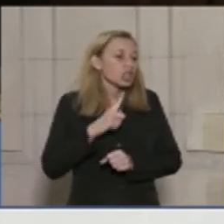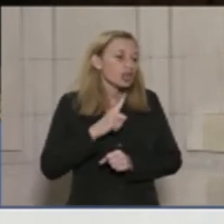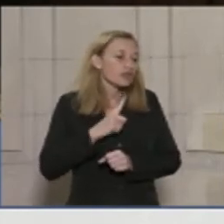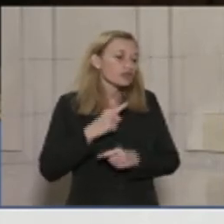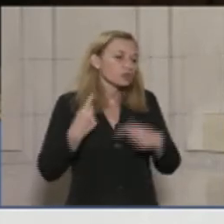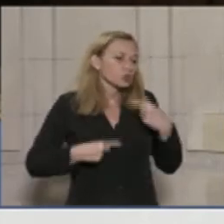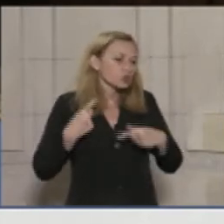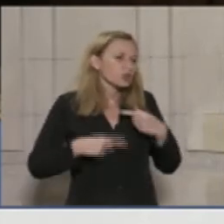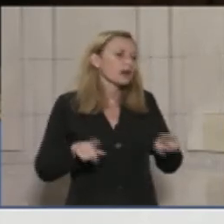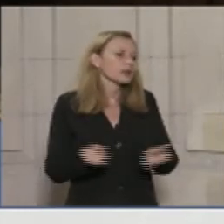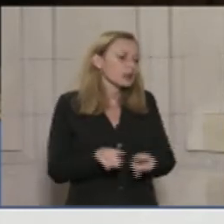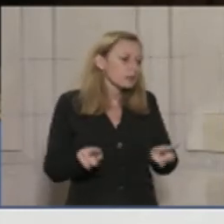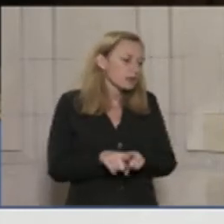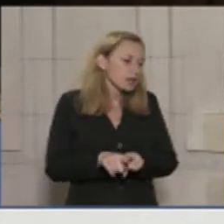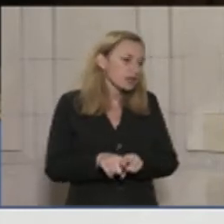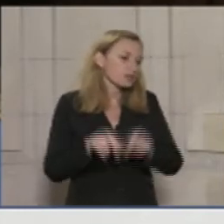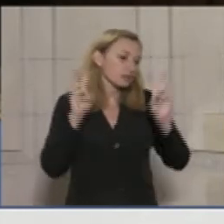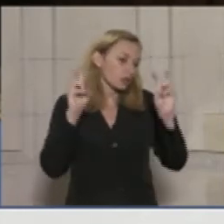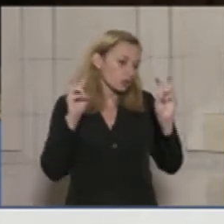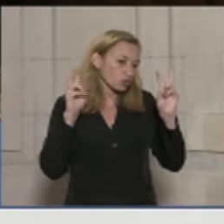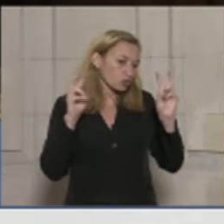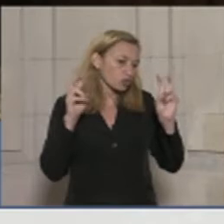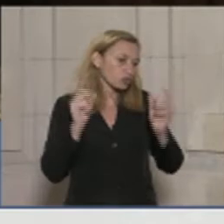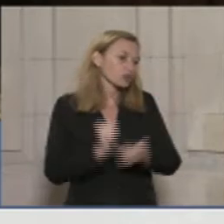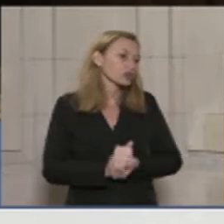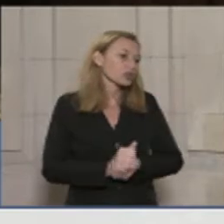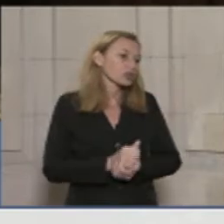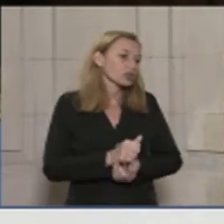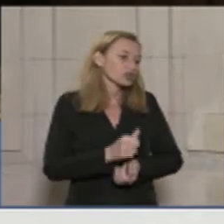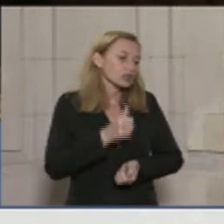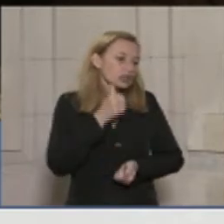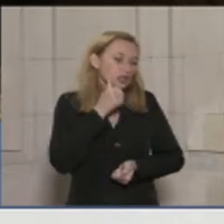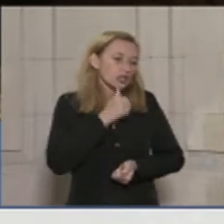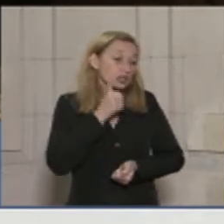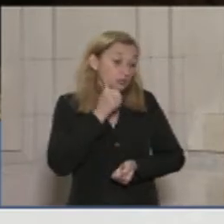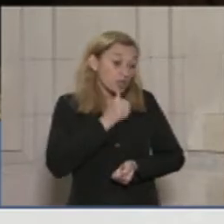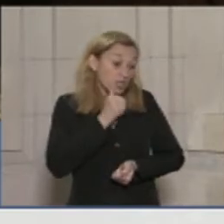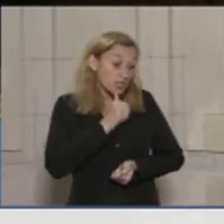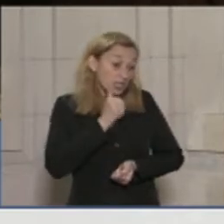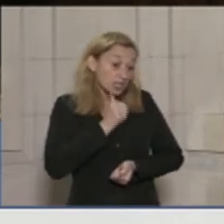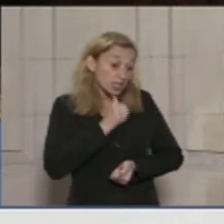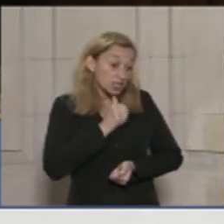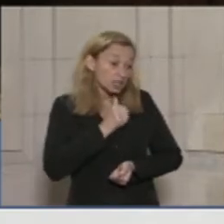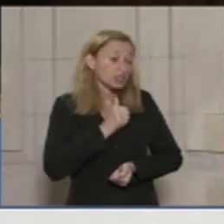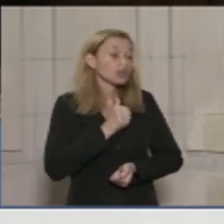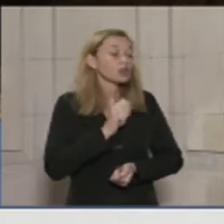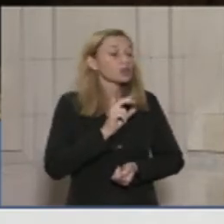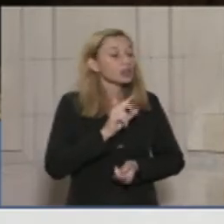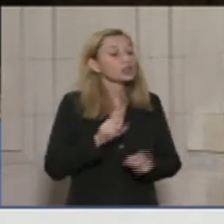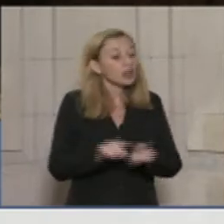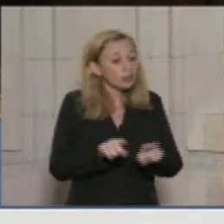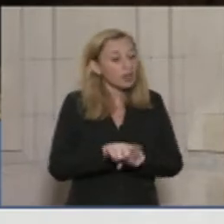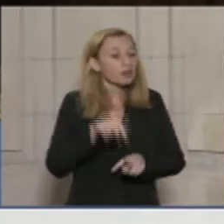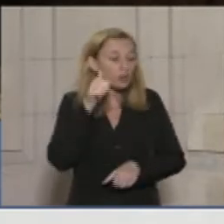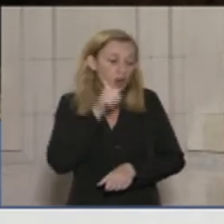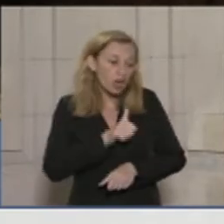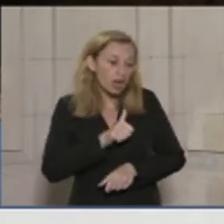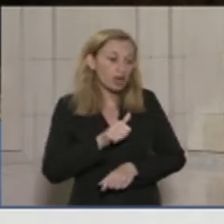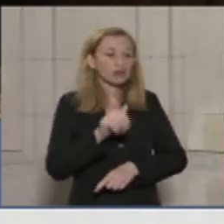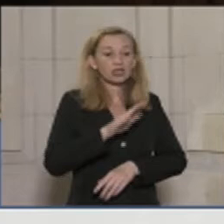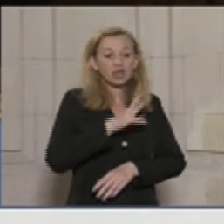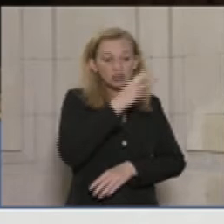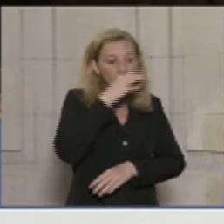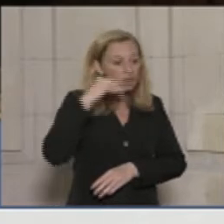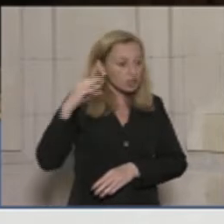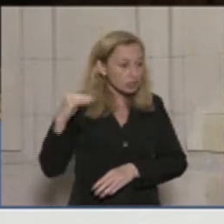debate também a respeito da situação das meninas, não só das mulheres, mas também das meninas, que aí envolve as adolescentes,